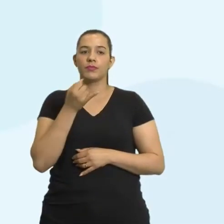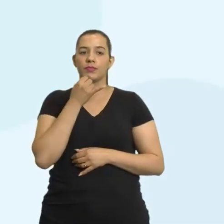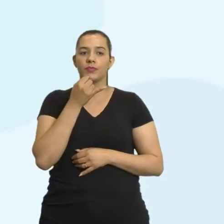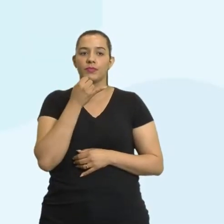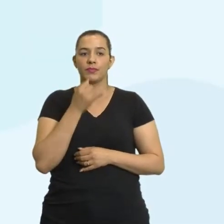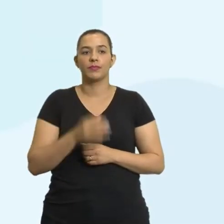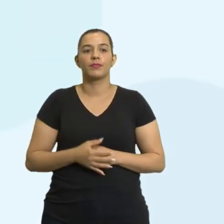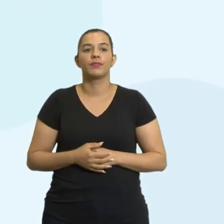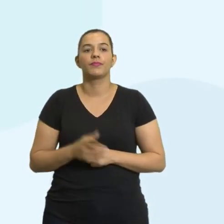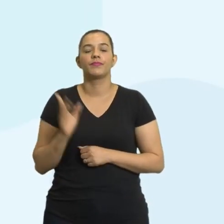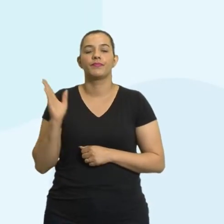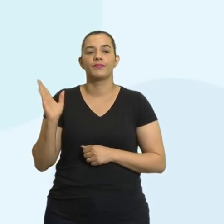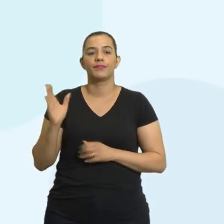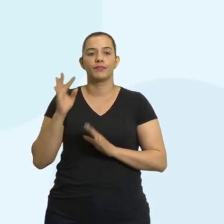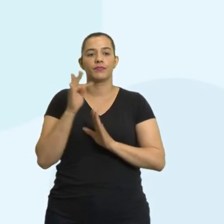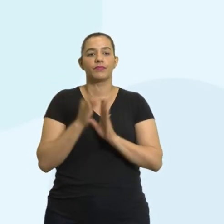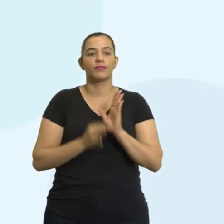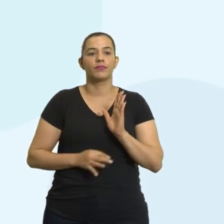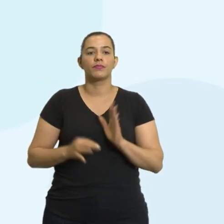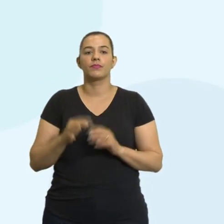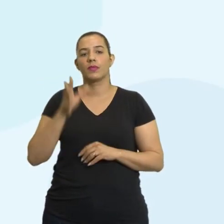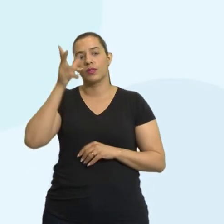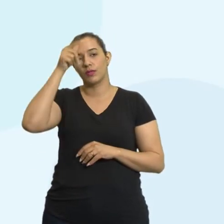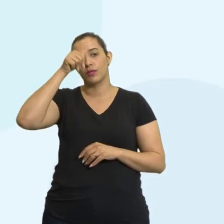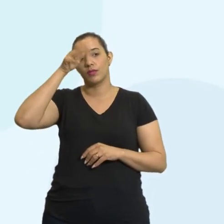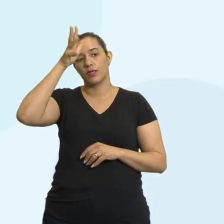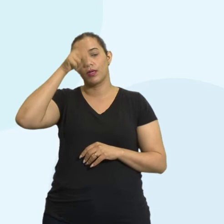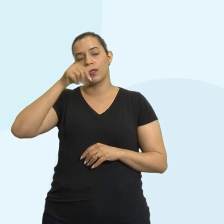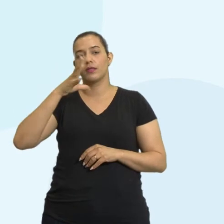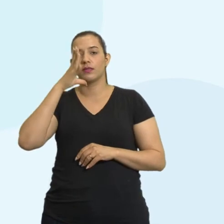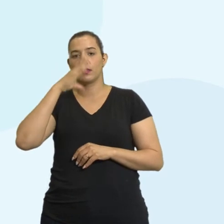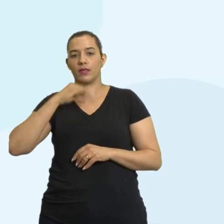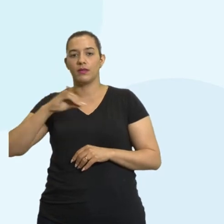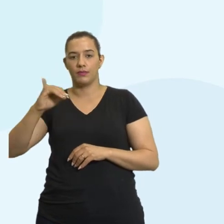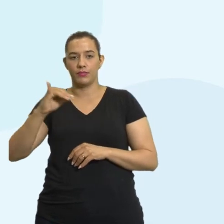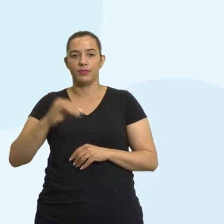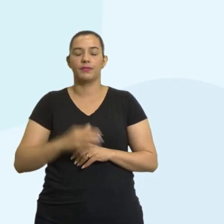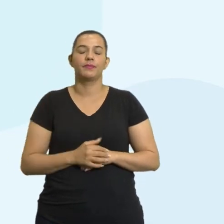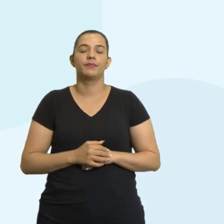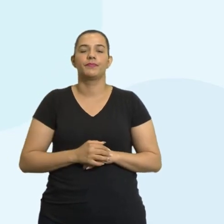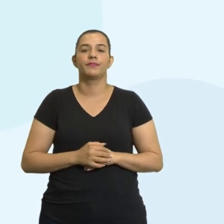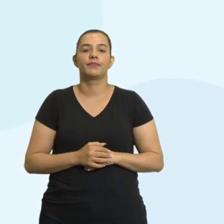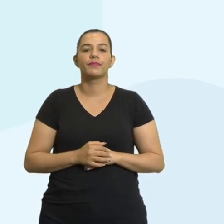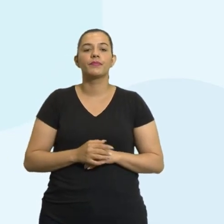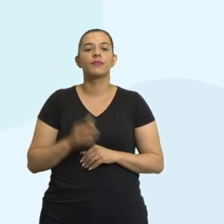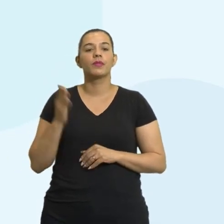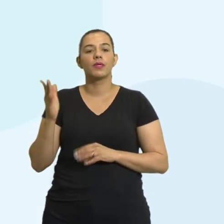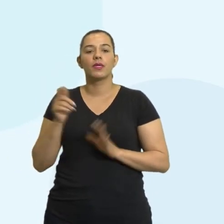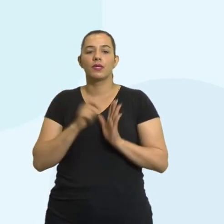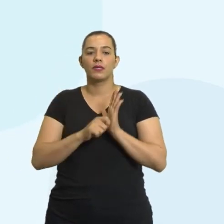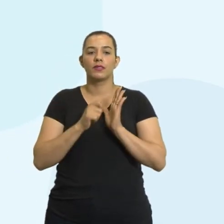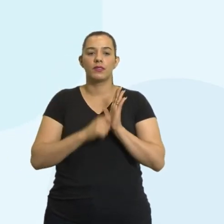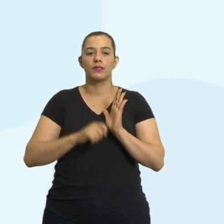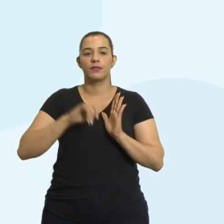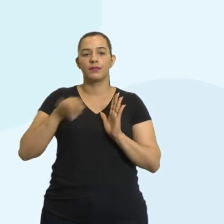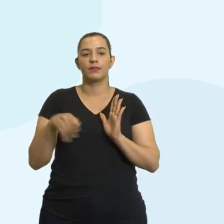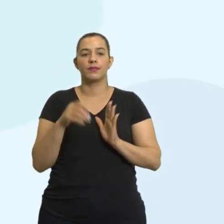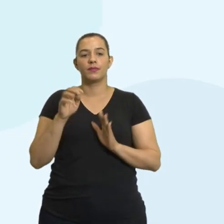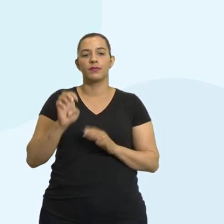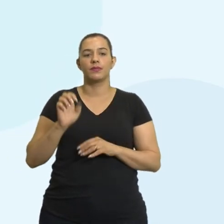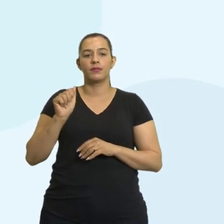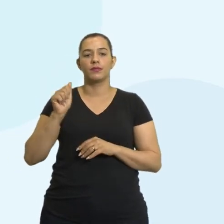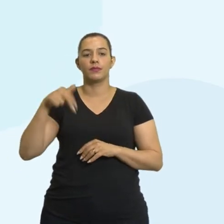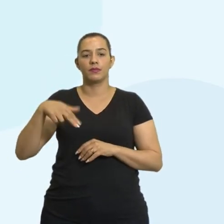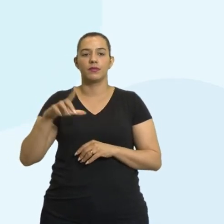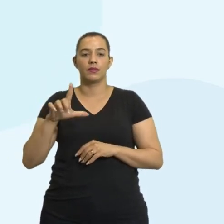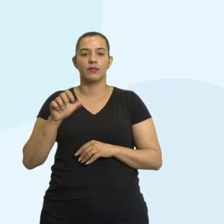o texto, O Galo e a Raposa, tá? O autor é o Jean de La